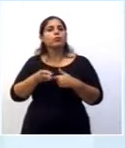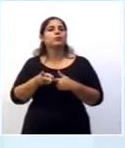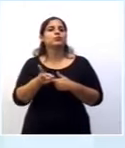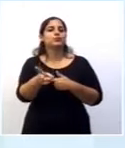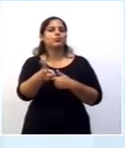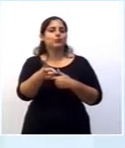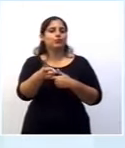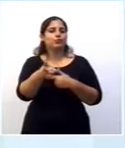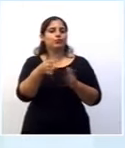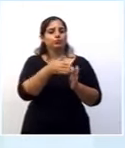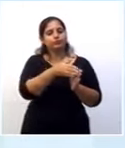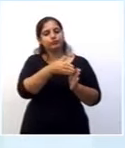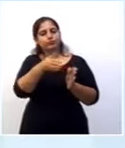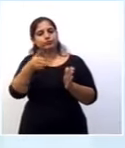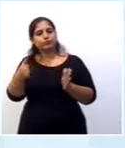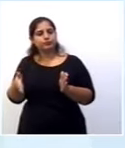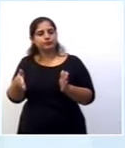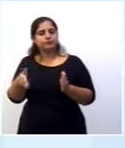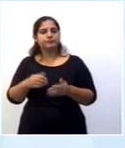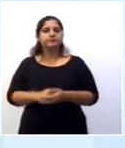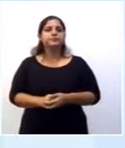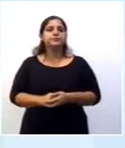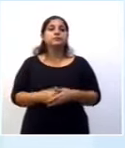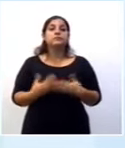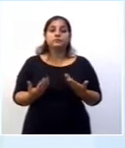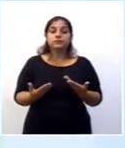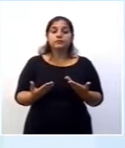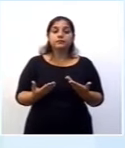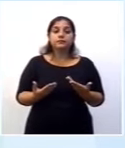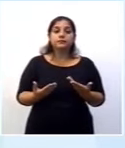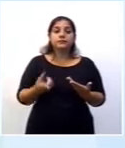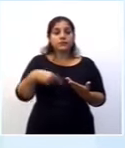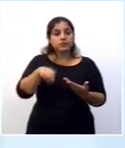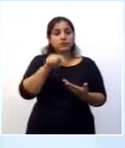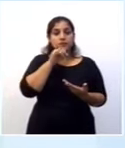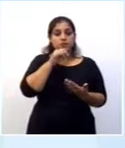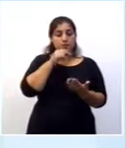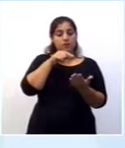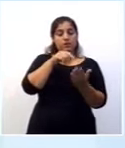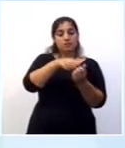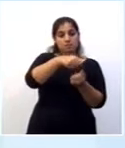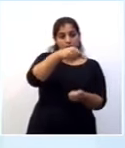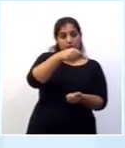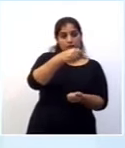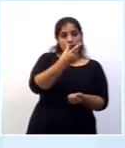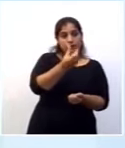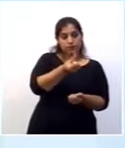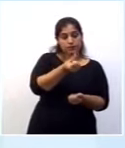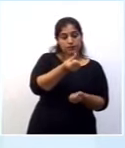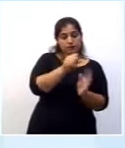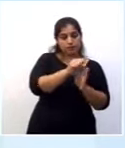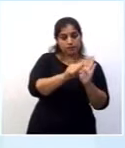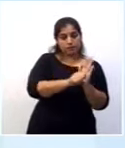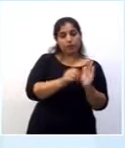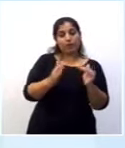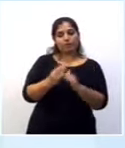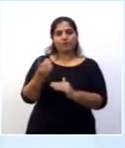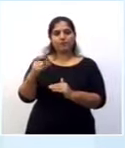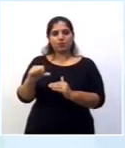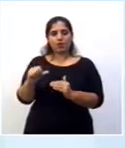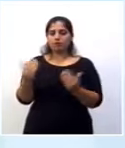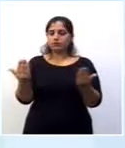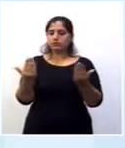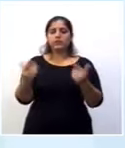durante o processo de transição geoeconômica. Então, se a gente pegar do século XVI até o século XIX, qual